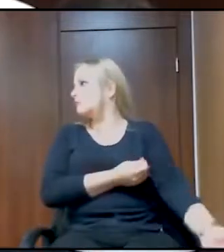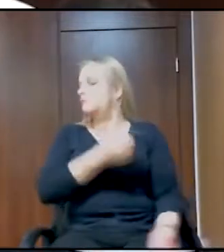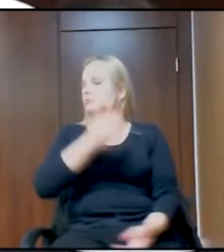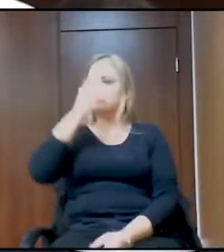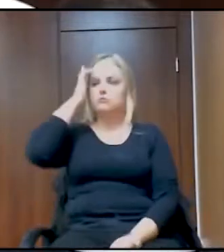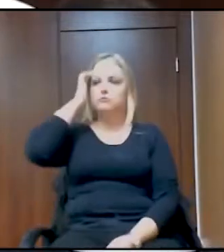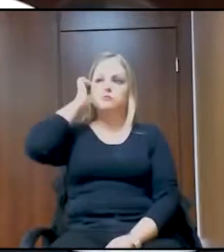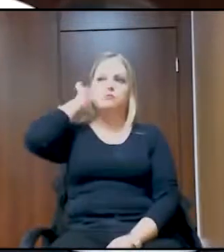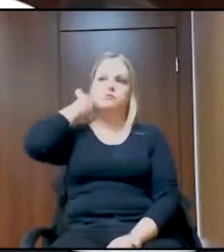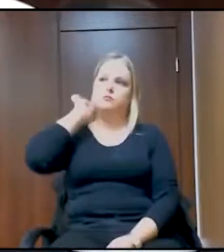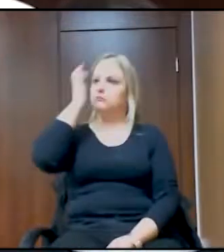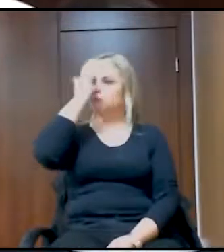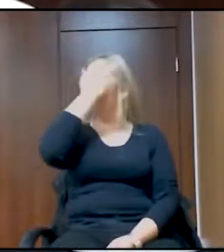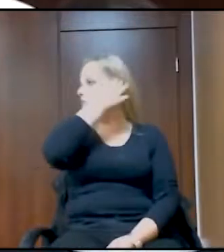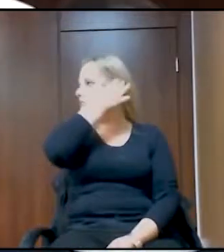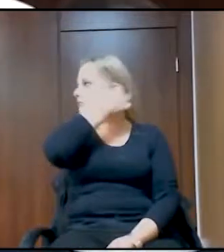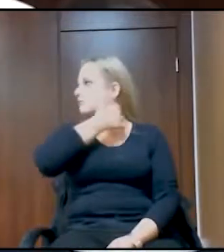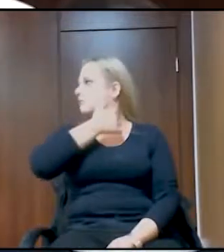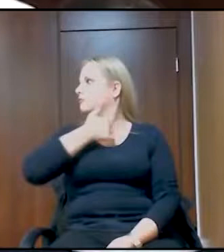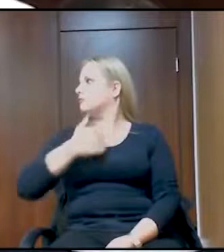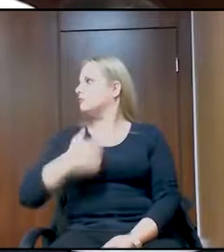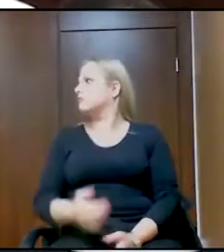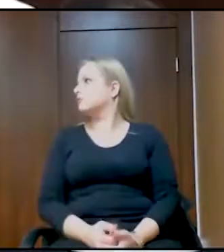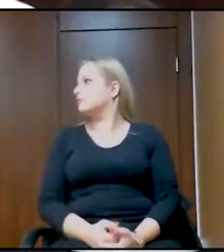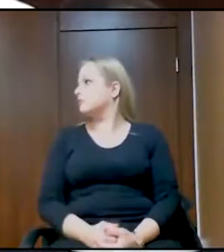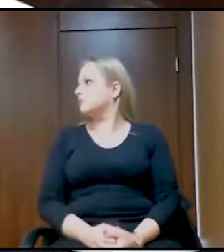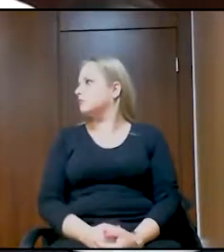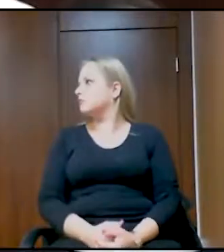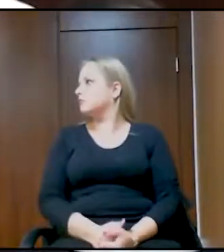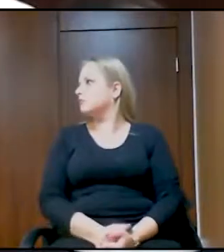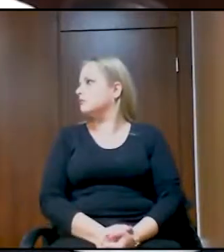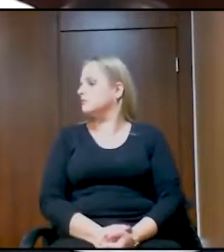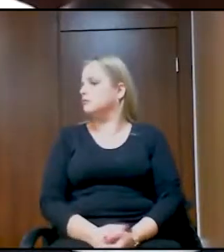E dá para sentar aqui? Tem um